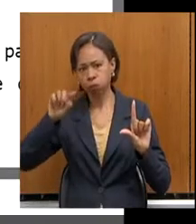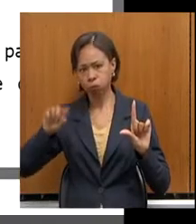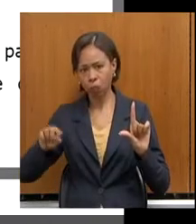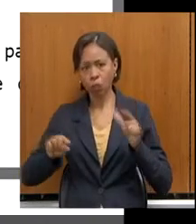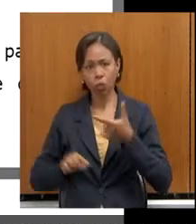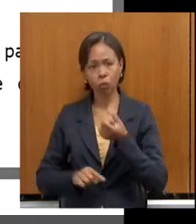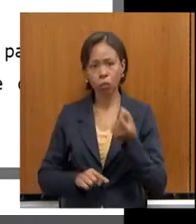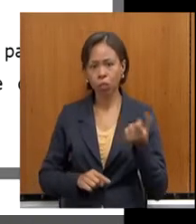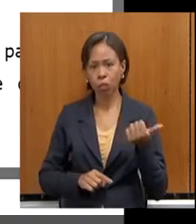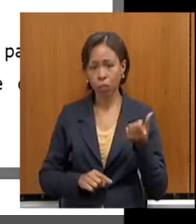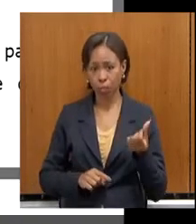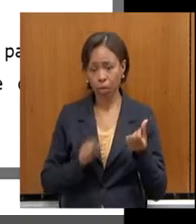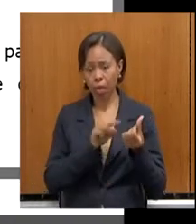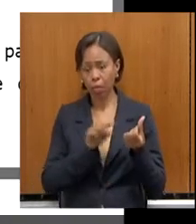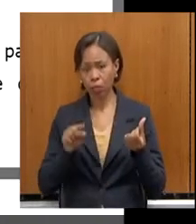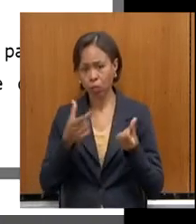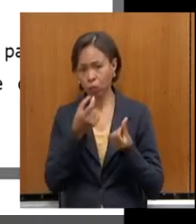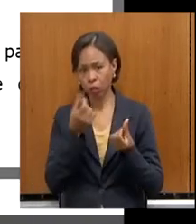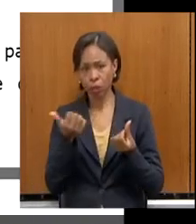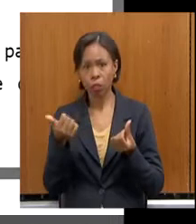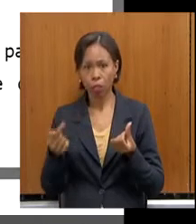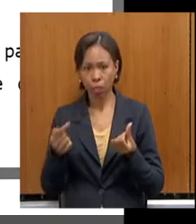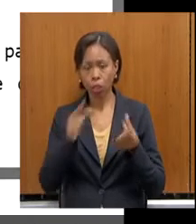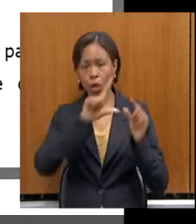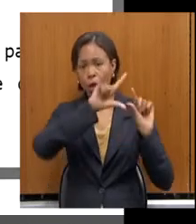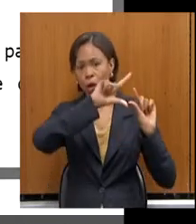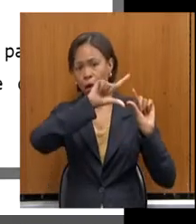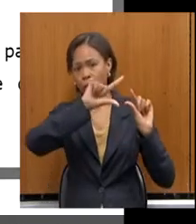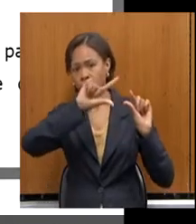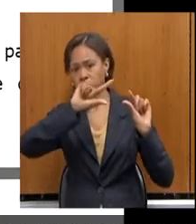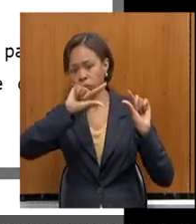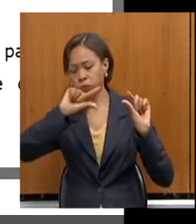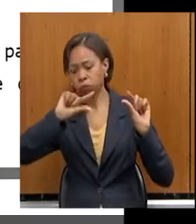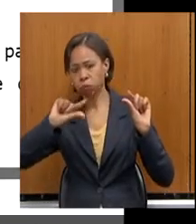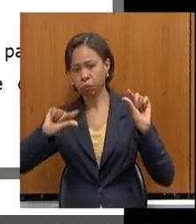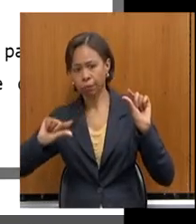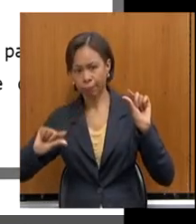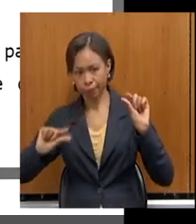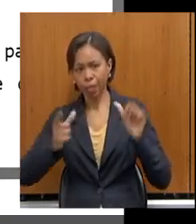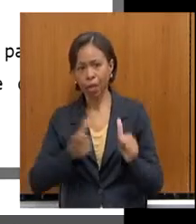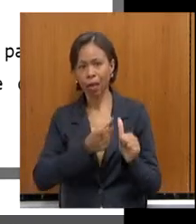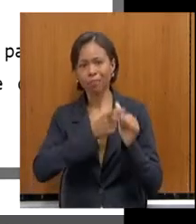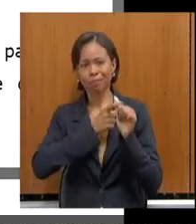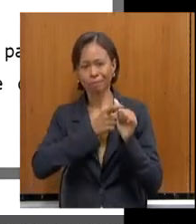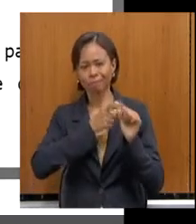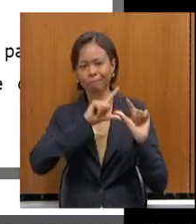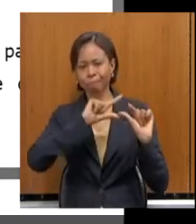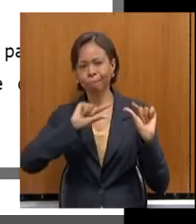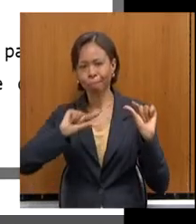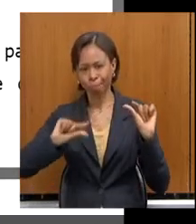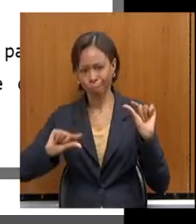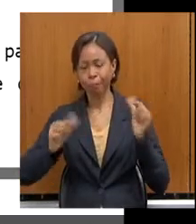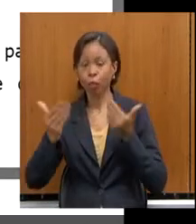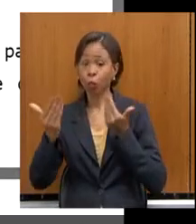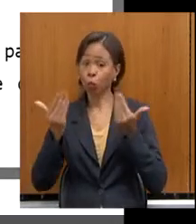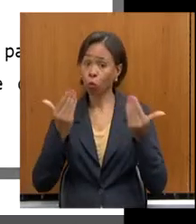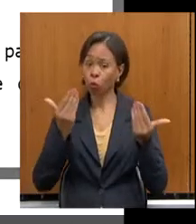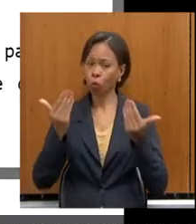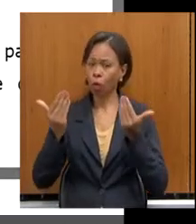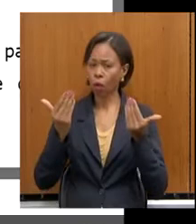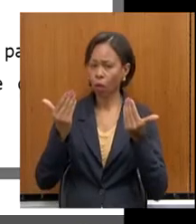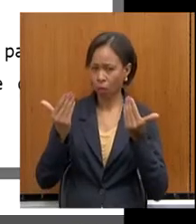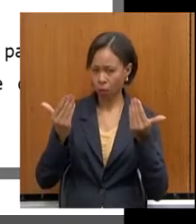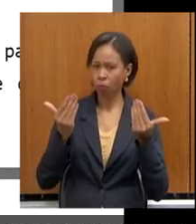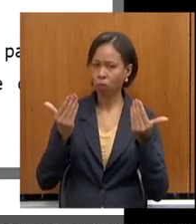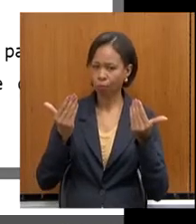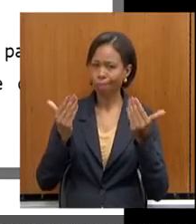nós tivemos uma redução de 84,8 por cento do passivo né se comparado com a pista que ocorreu no período